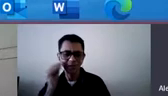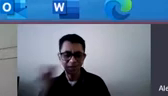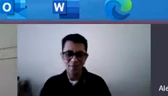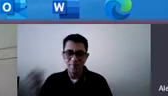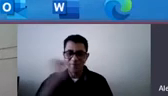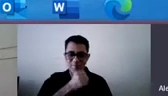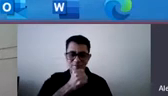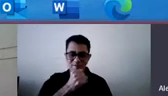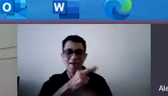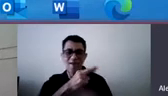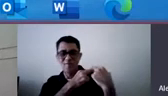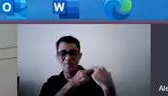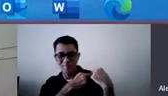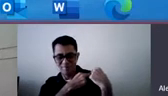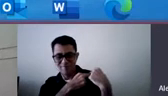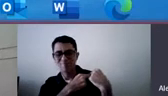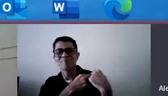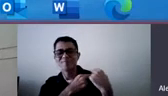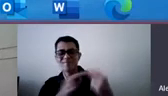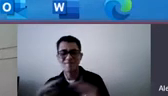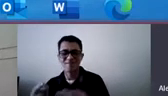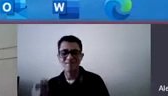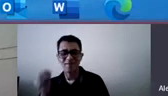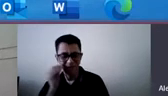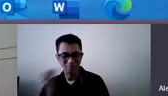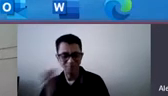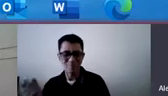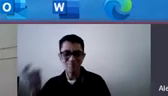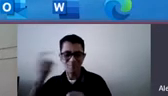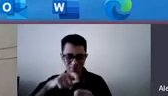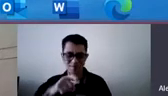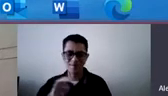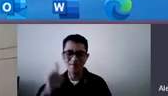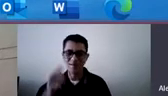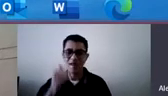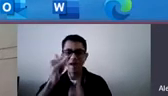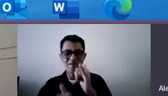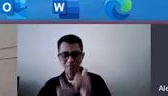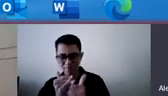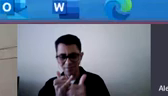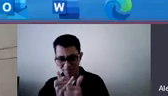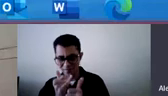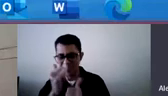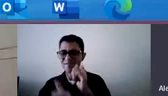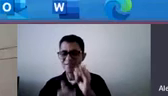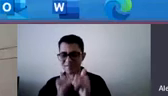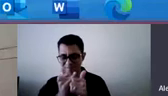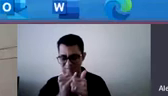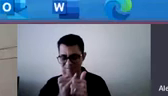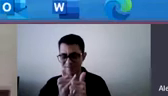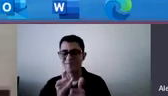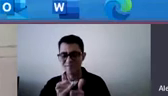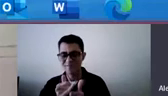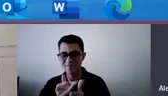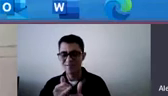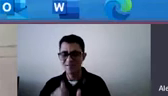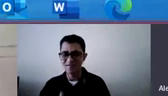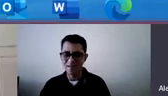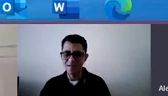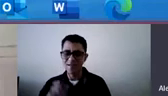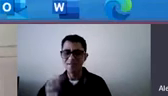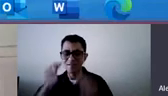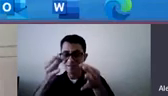responsabilidade. É isso que cai muito bem agora. Imagina. Não, internet... Gente, internet é uma coisa à parte. Porque eu